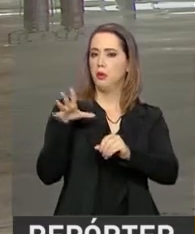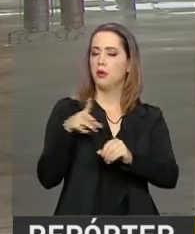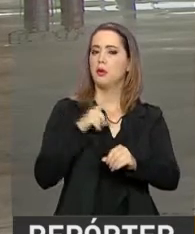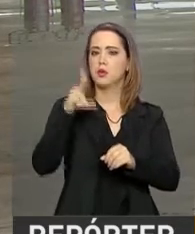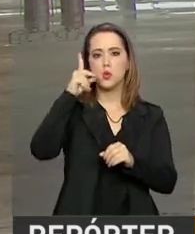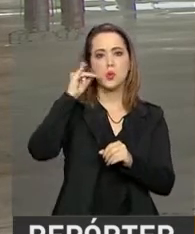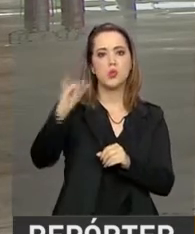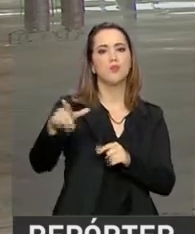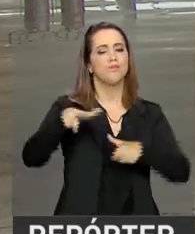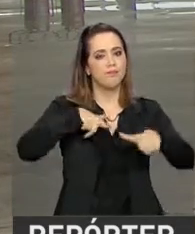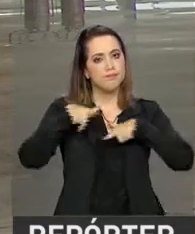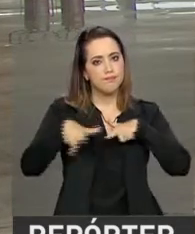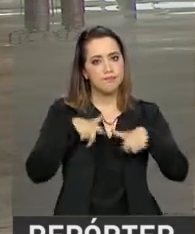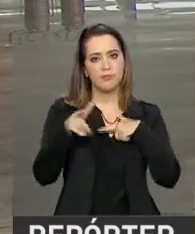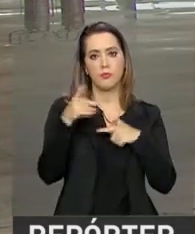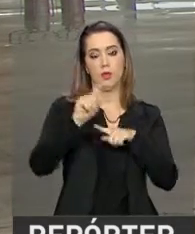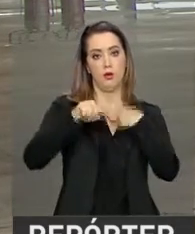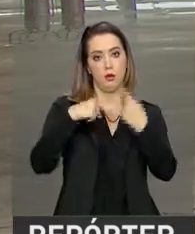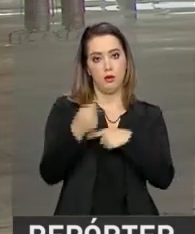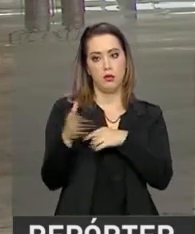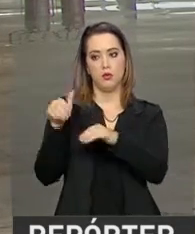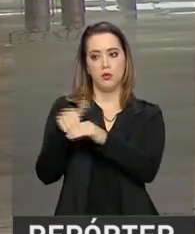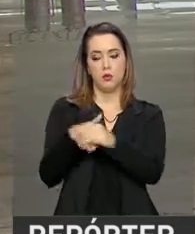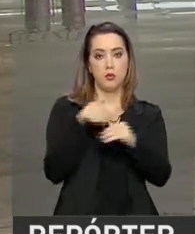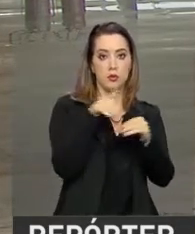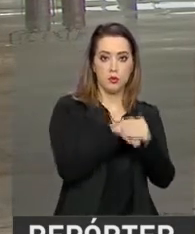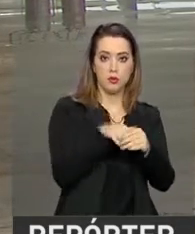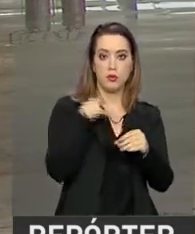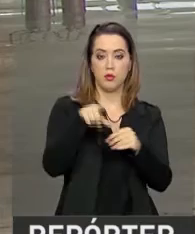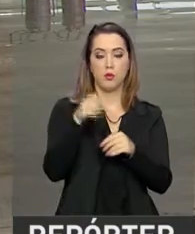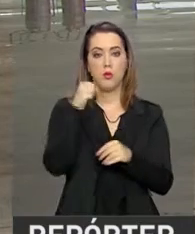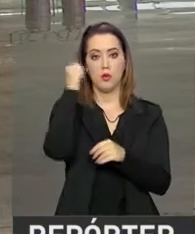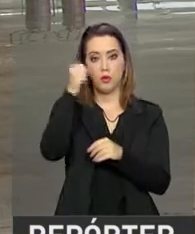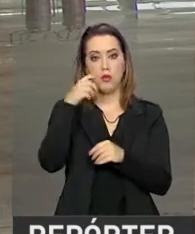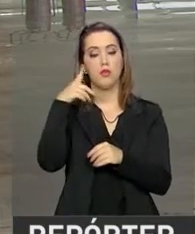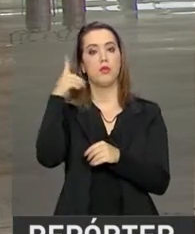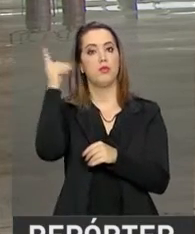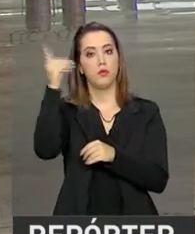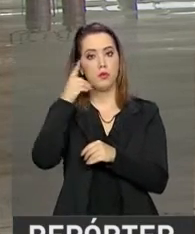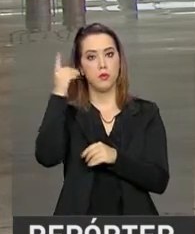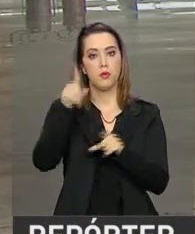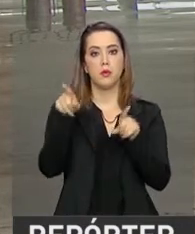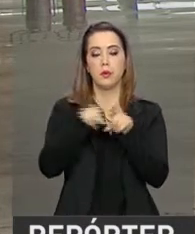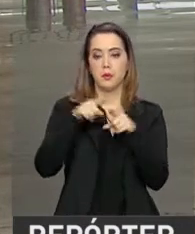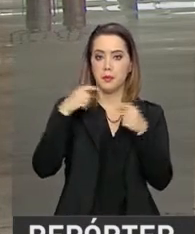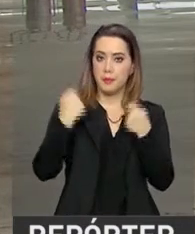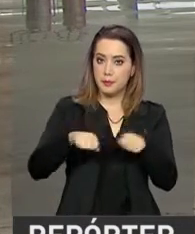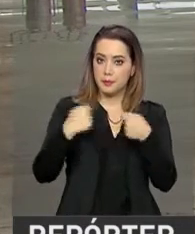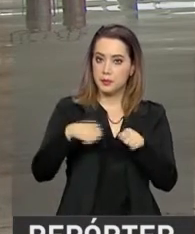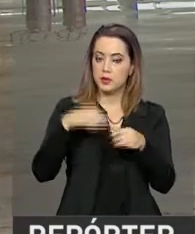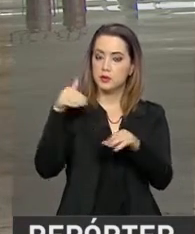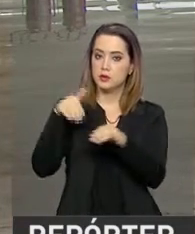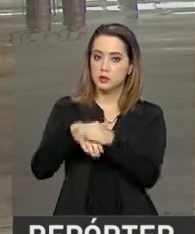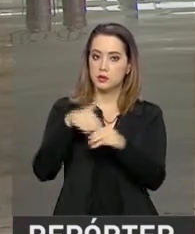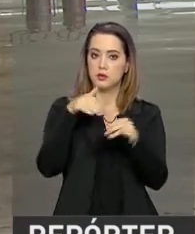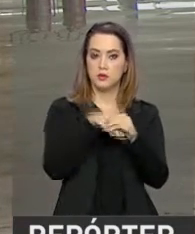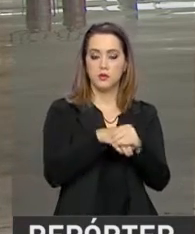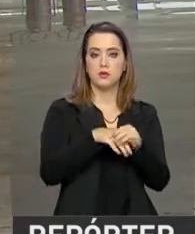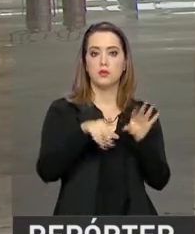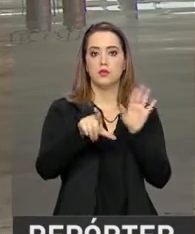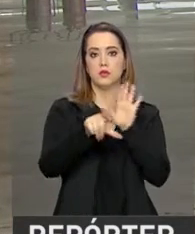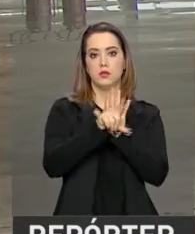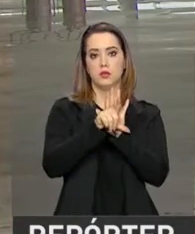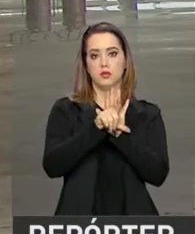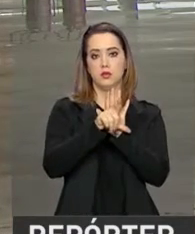vetos presidenciais, deputados e senadores devem votar a Lei de Diretrizes Orçamentárias de 2017, que,